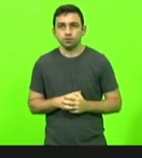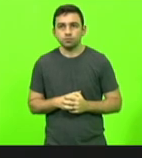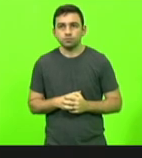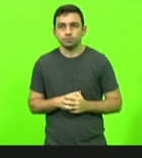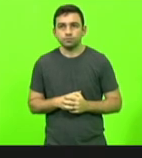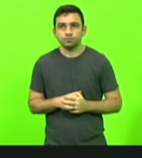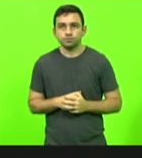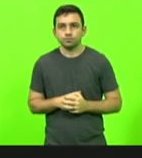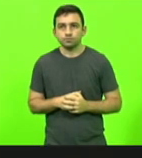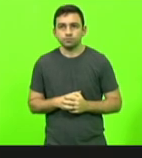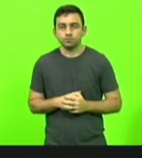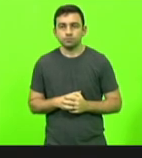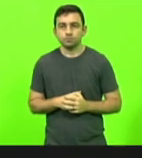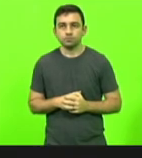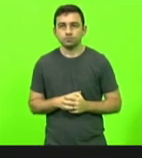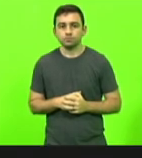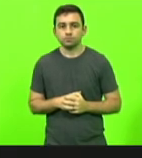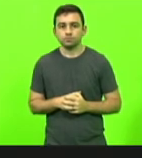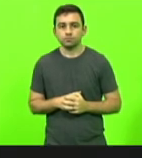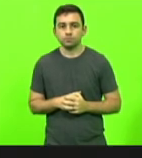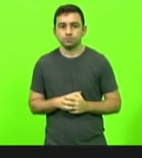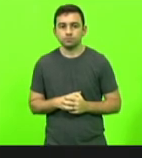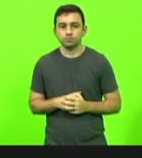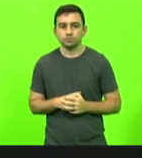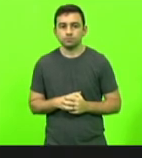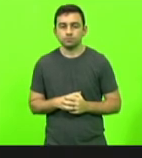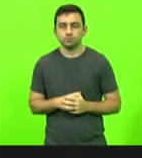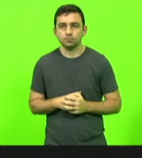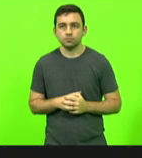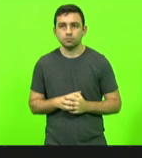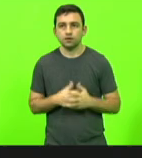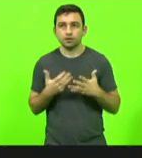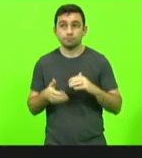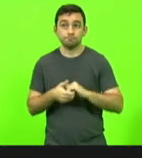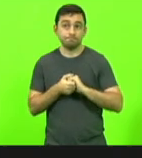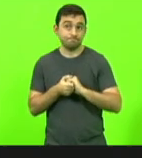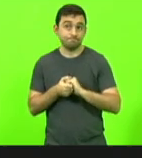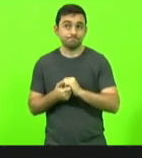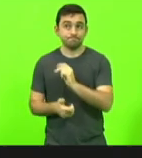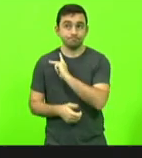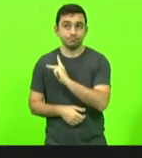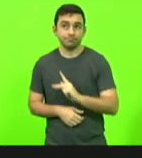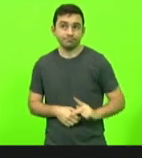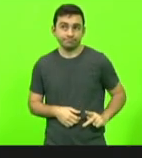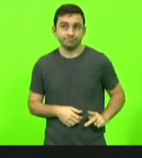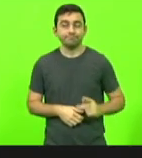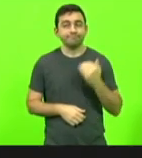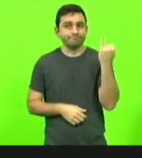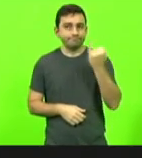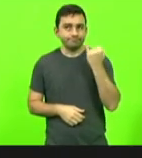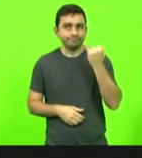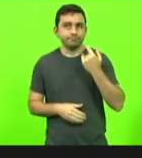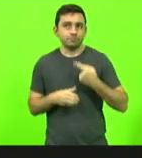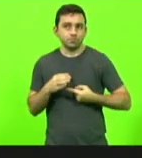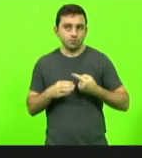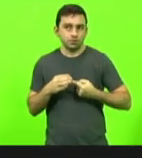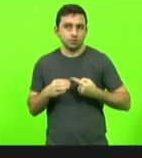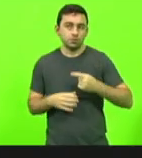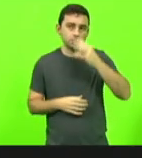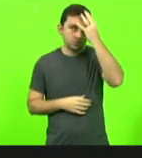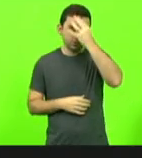Querem manifestar? Márcio? Obrigado. Quero cumprimentar a presidente, então, dessa importante comissão, deputada Luciane